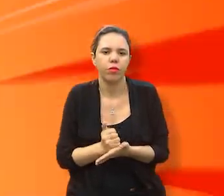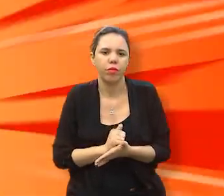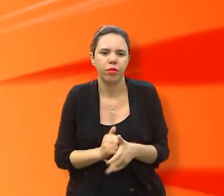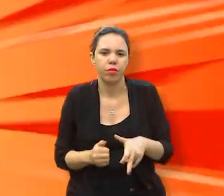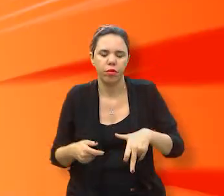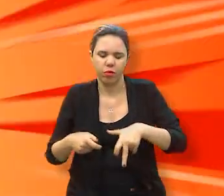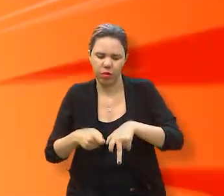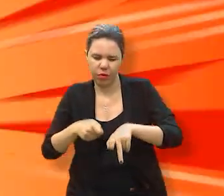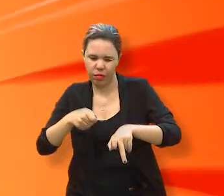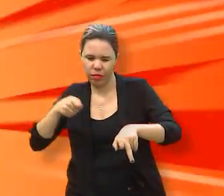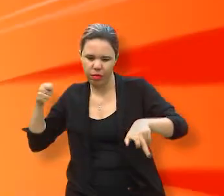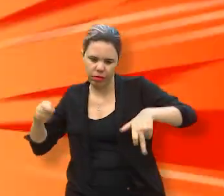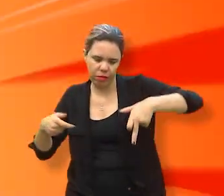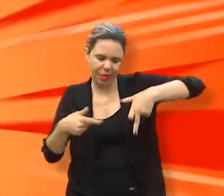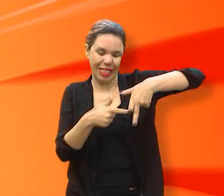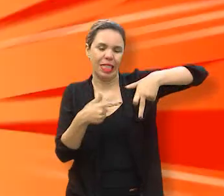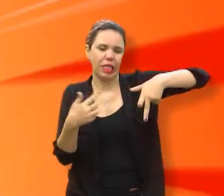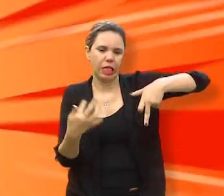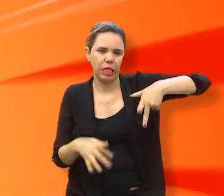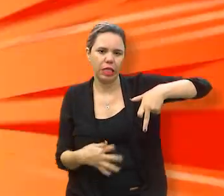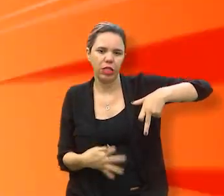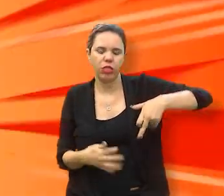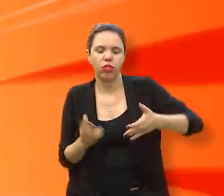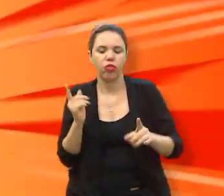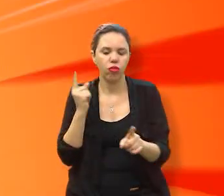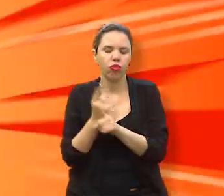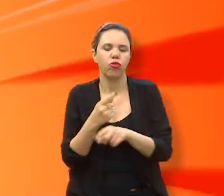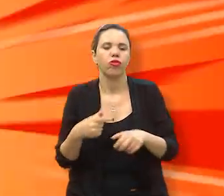porque todo personagem que você encontra no jogo,